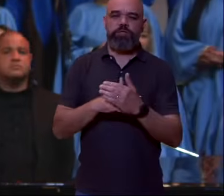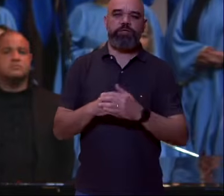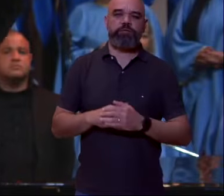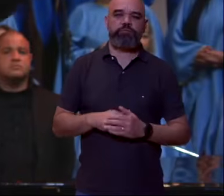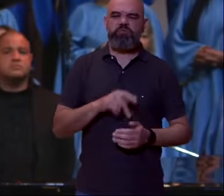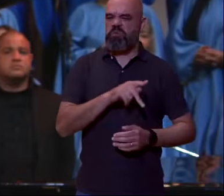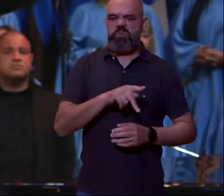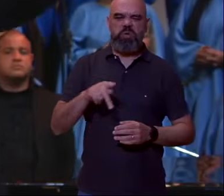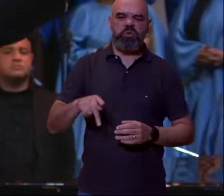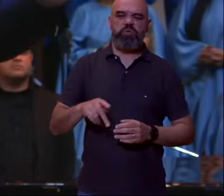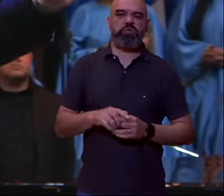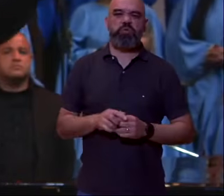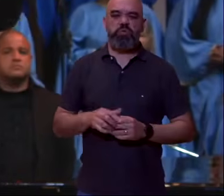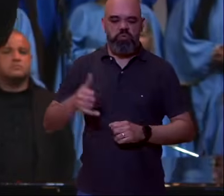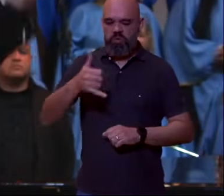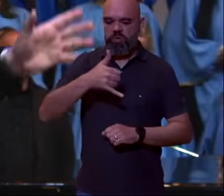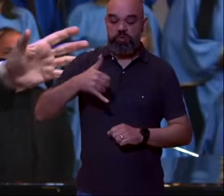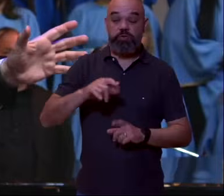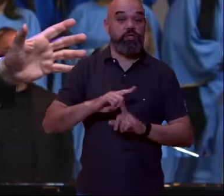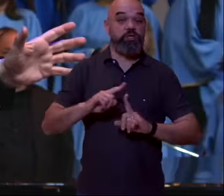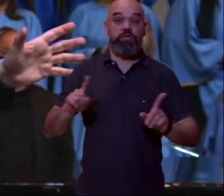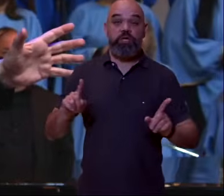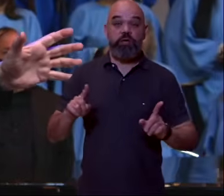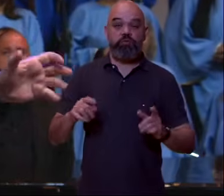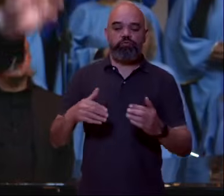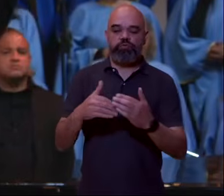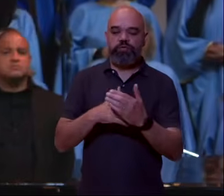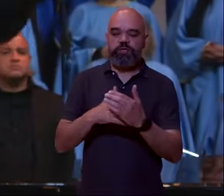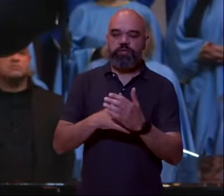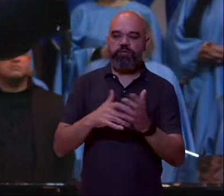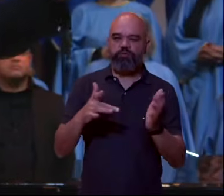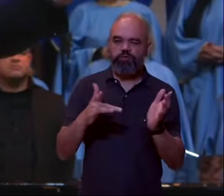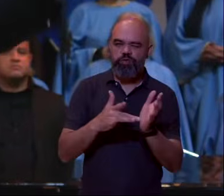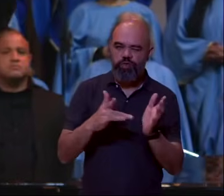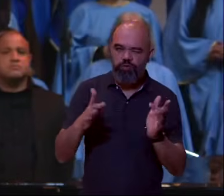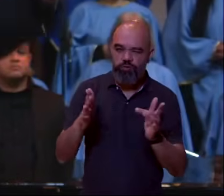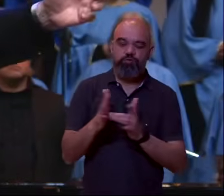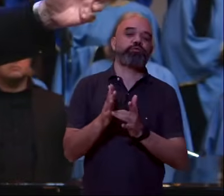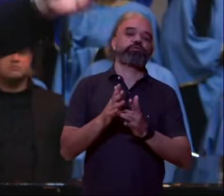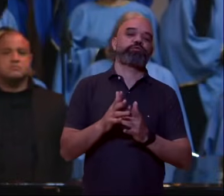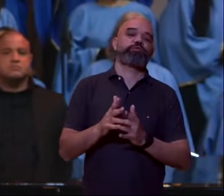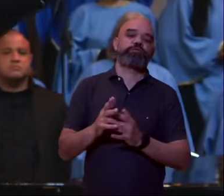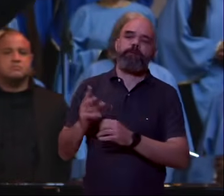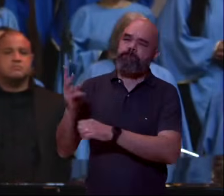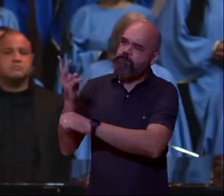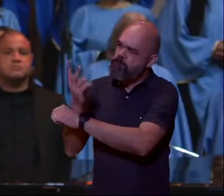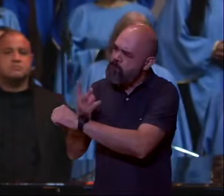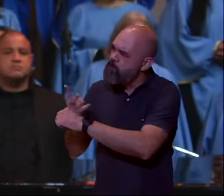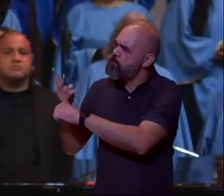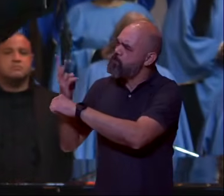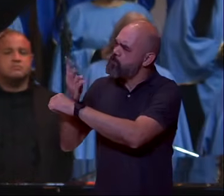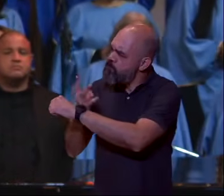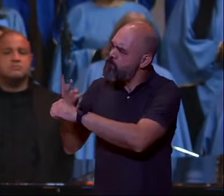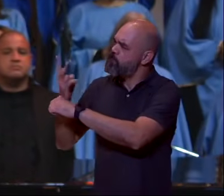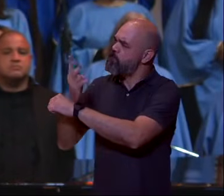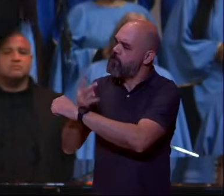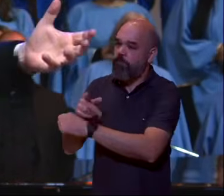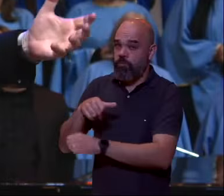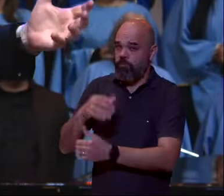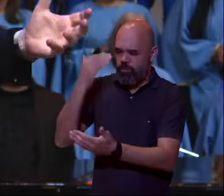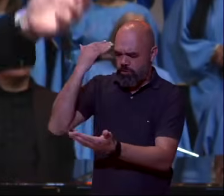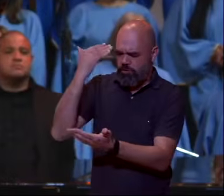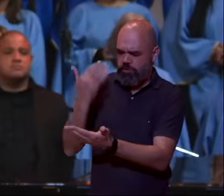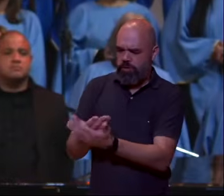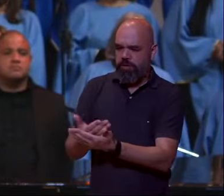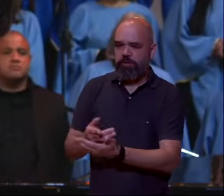fulano de tal, não é a mão ungida, é Jesus. busca. Se você crê, se você